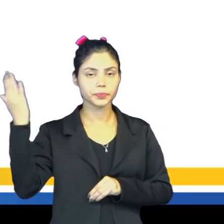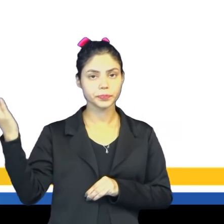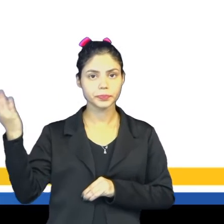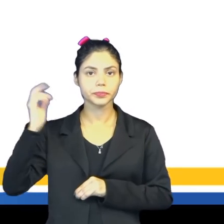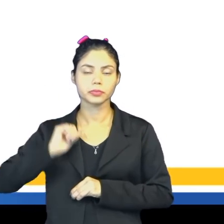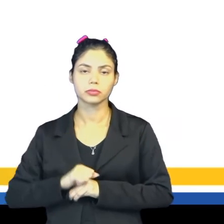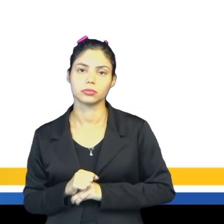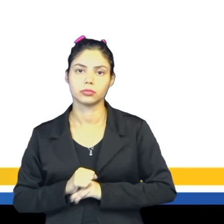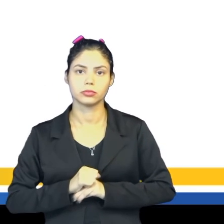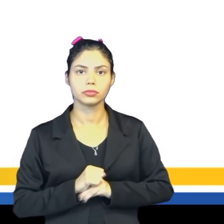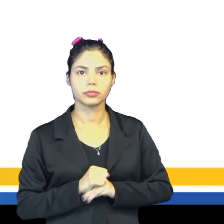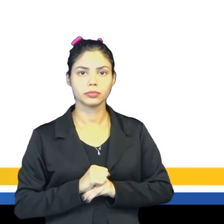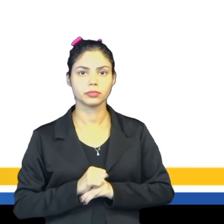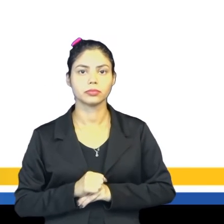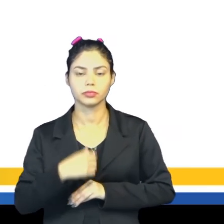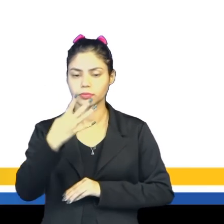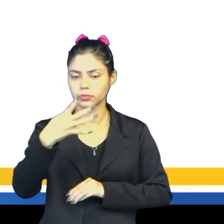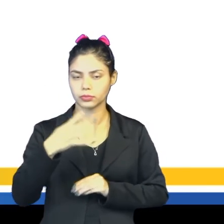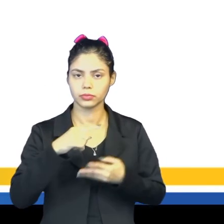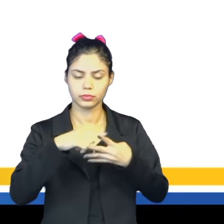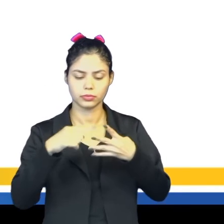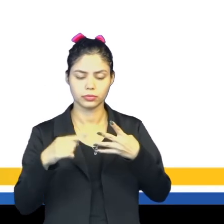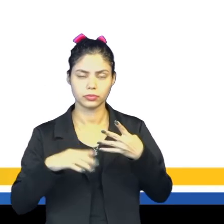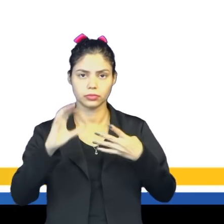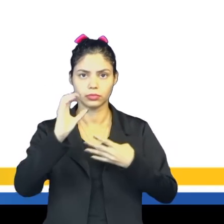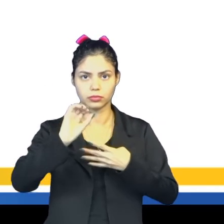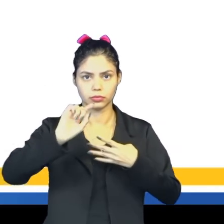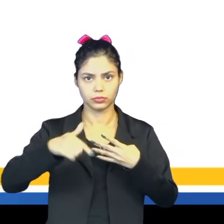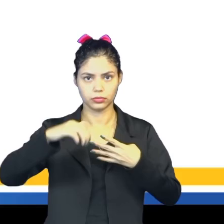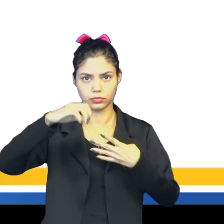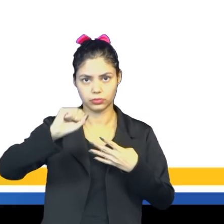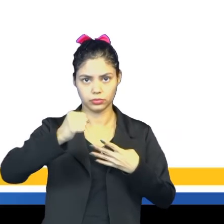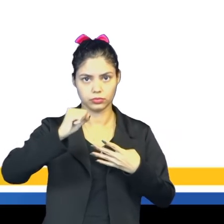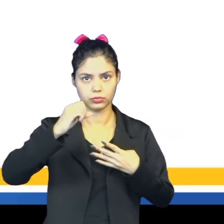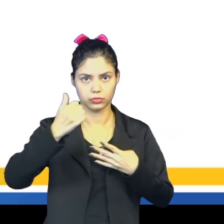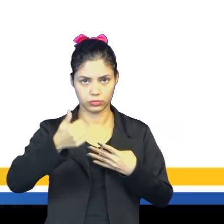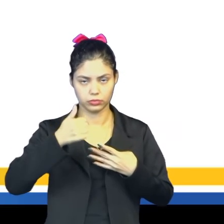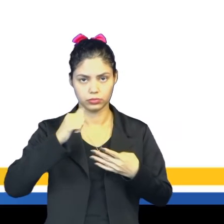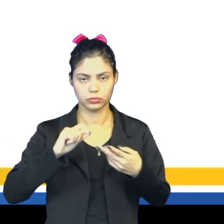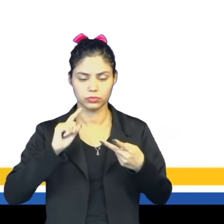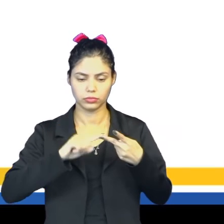aí 4 alternativas: 0,81,